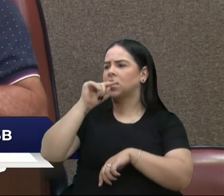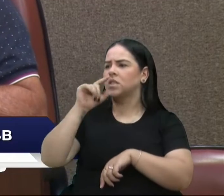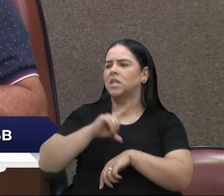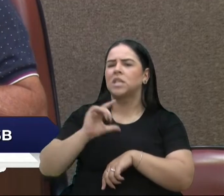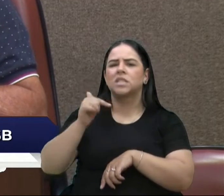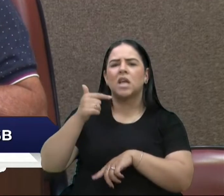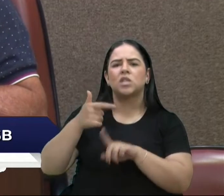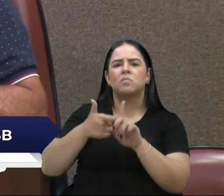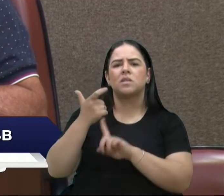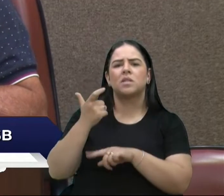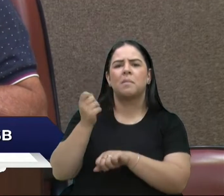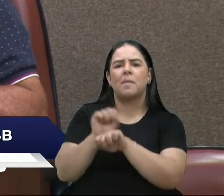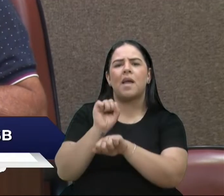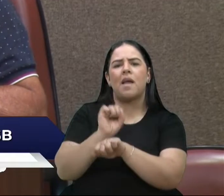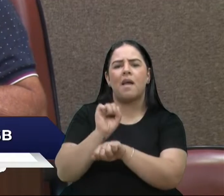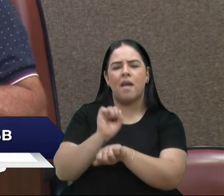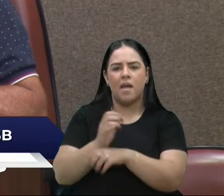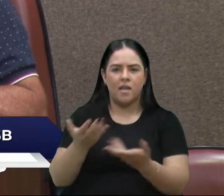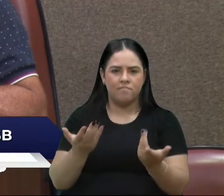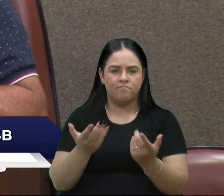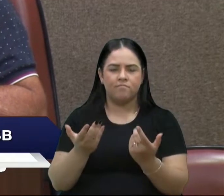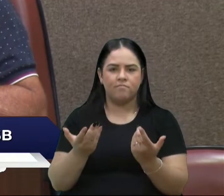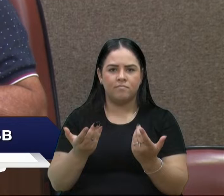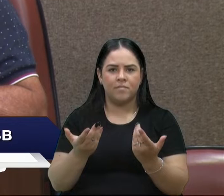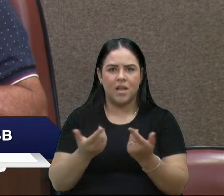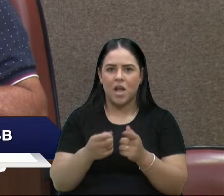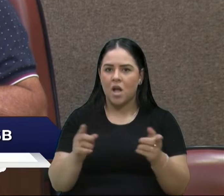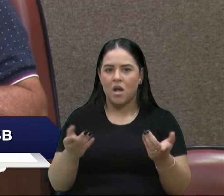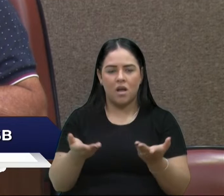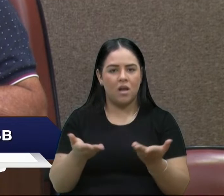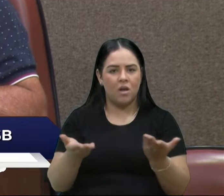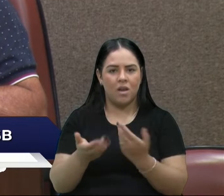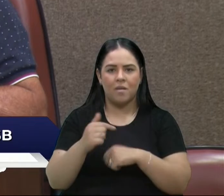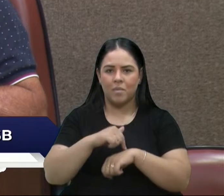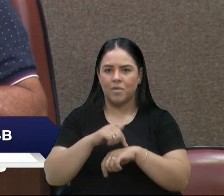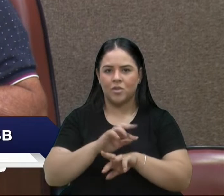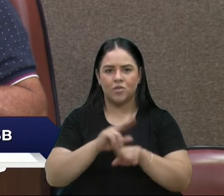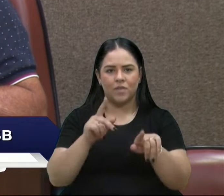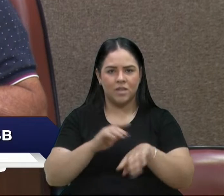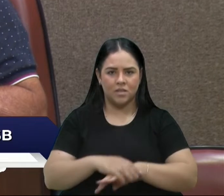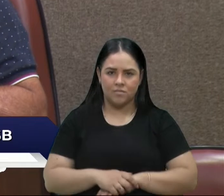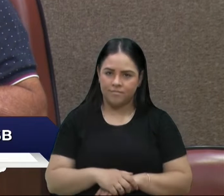meses de greve. Ah, mas no governo Alceu. Não, mas agora é outros tempos.